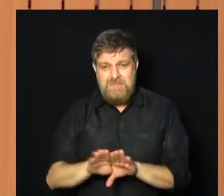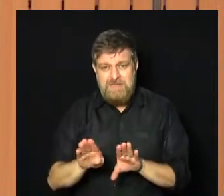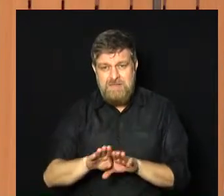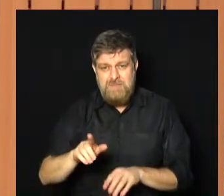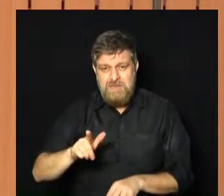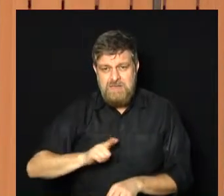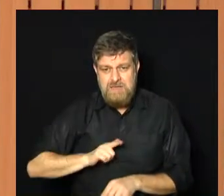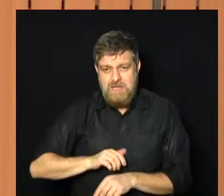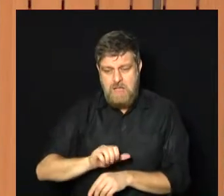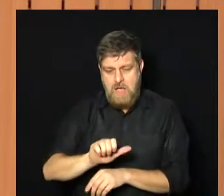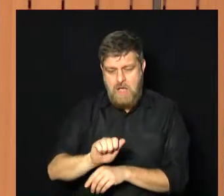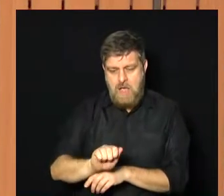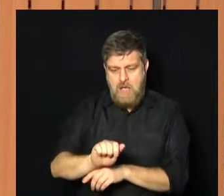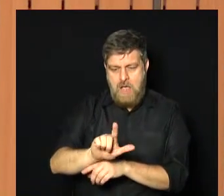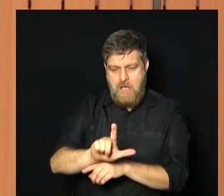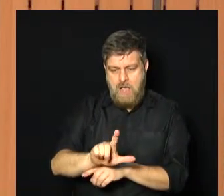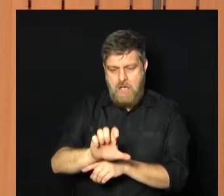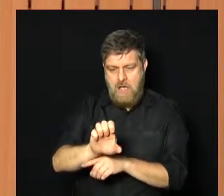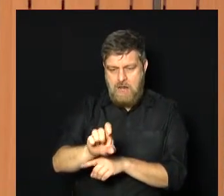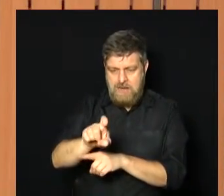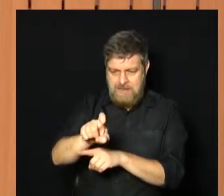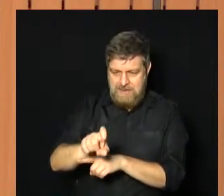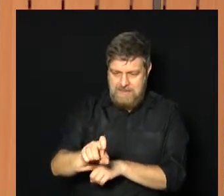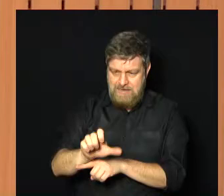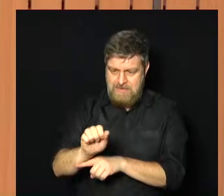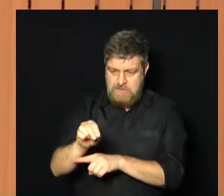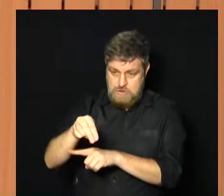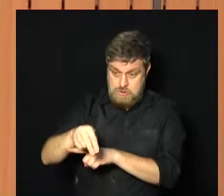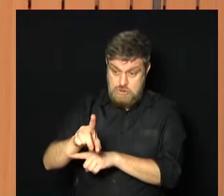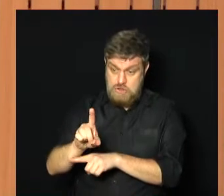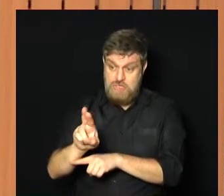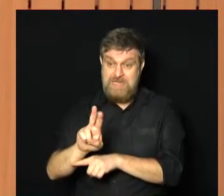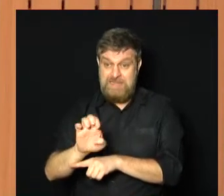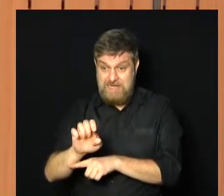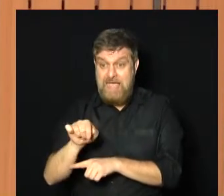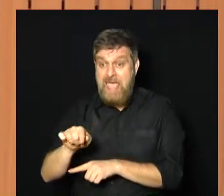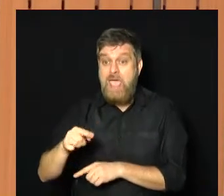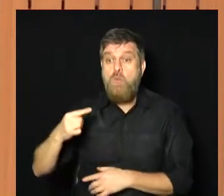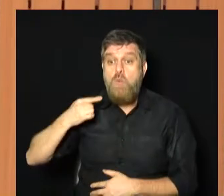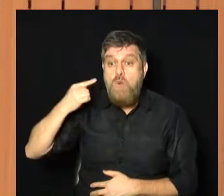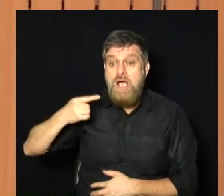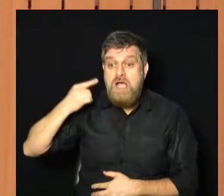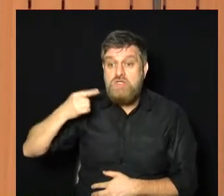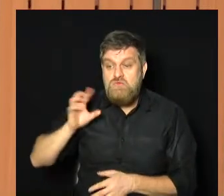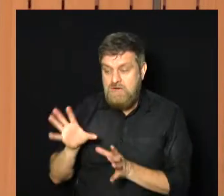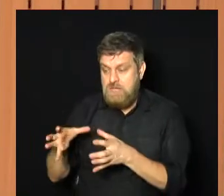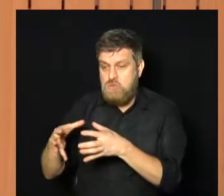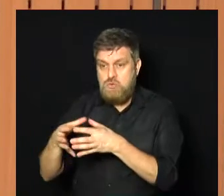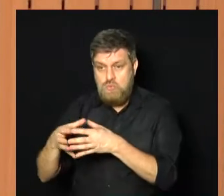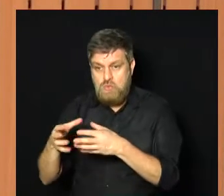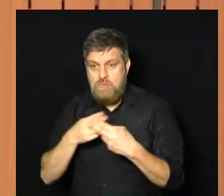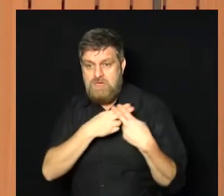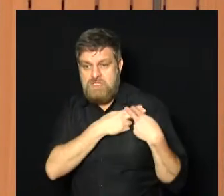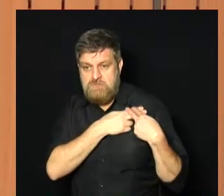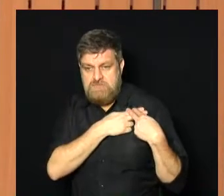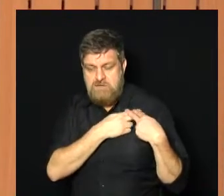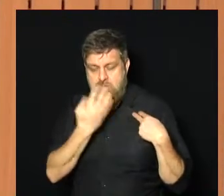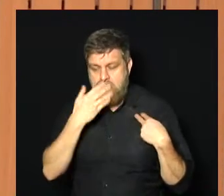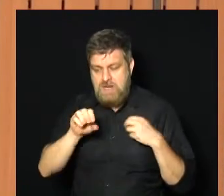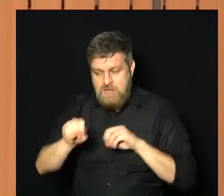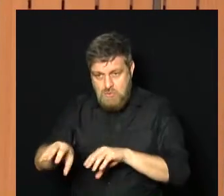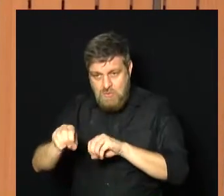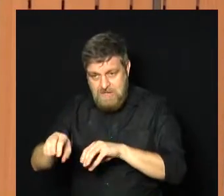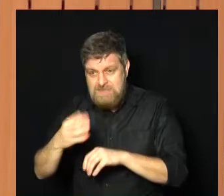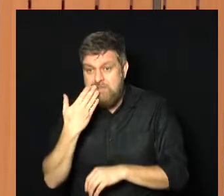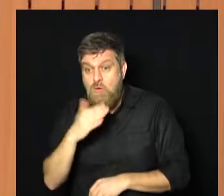do Alexandre Mandi, que é advogado da Comissão de Agentes da Educação Infantil de Campinas. O